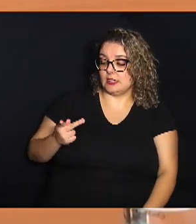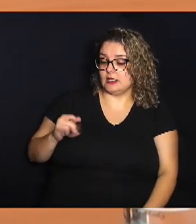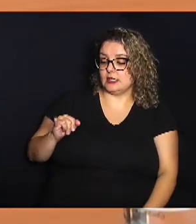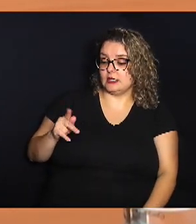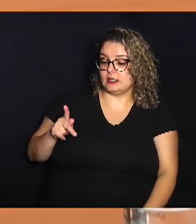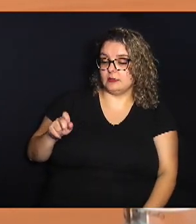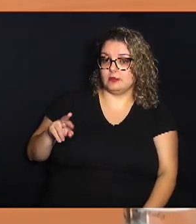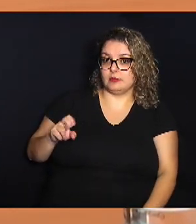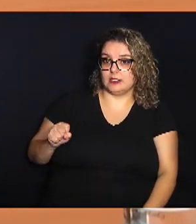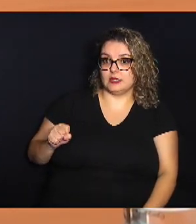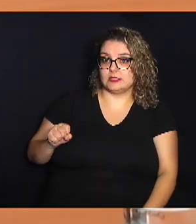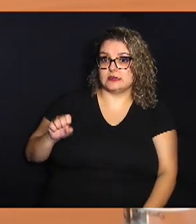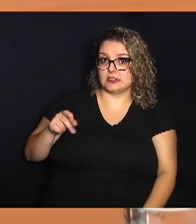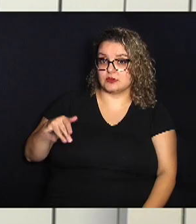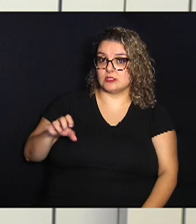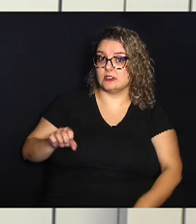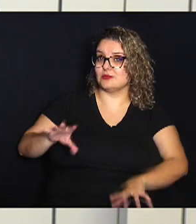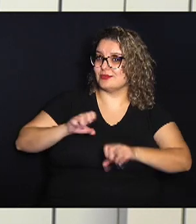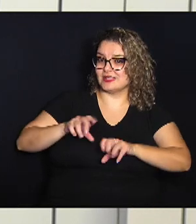o tempo todo.